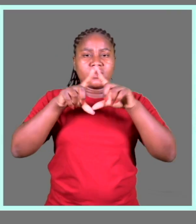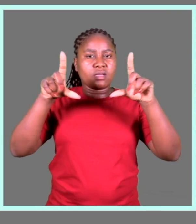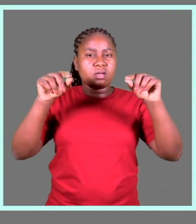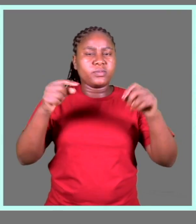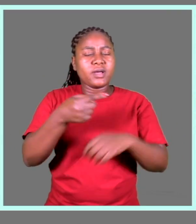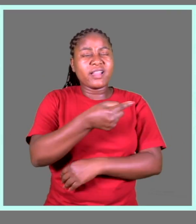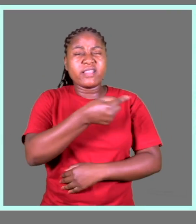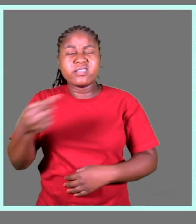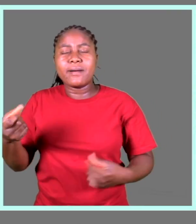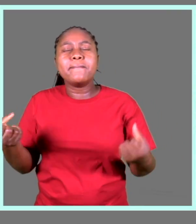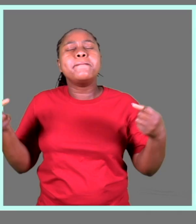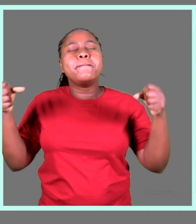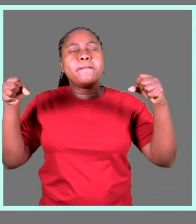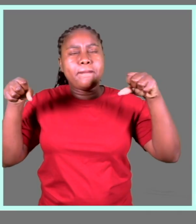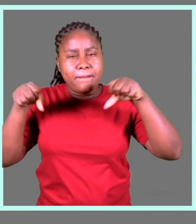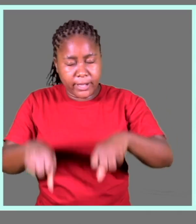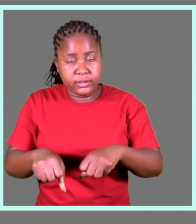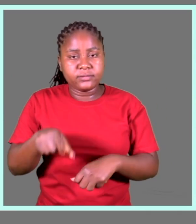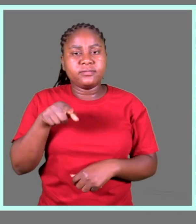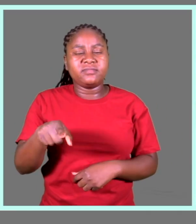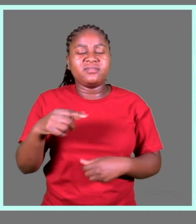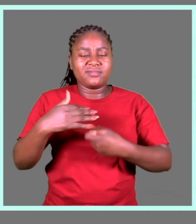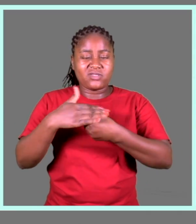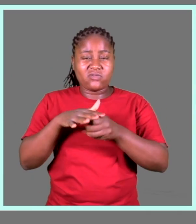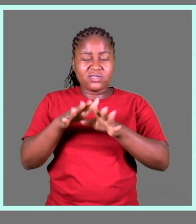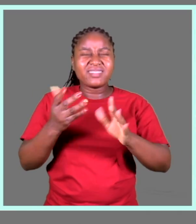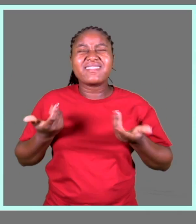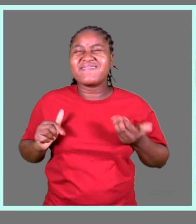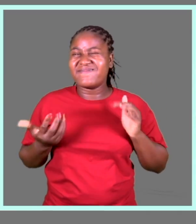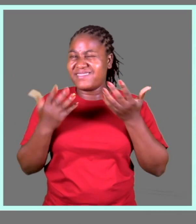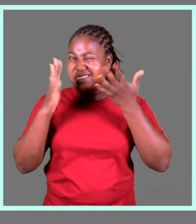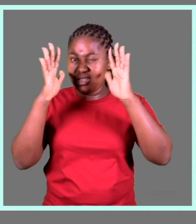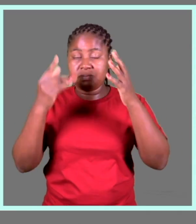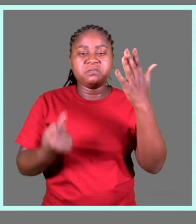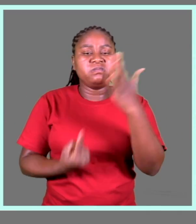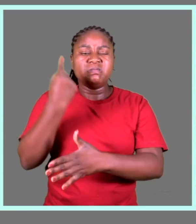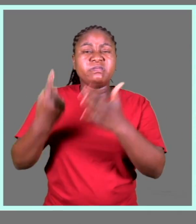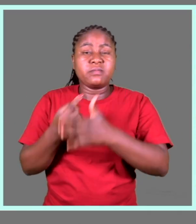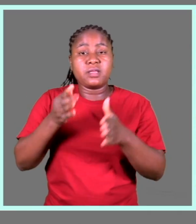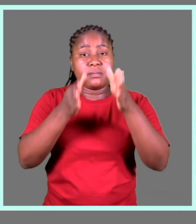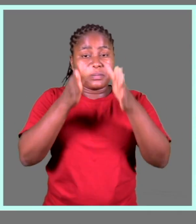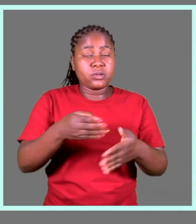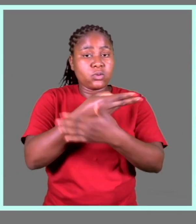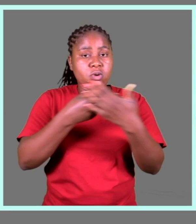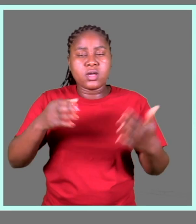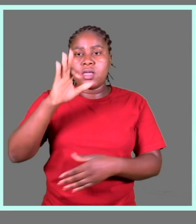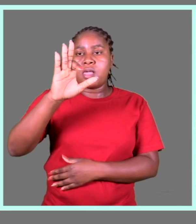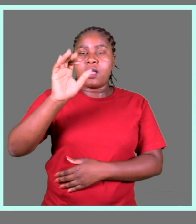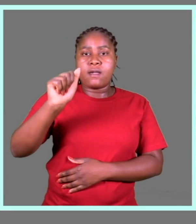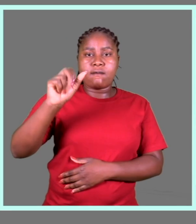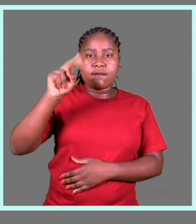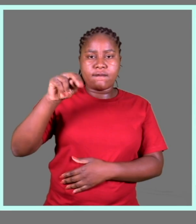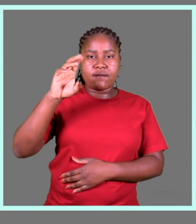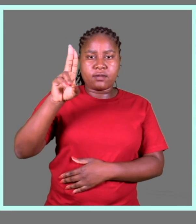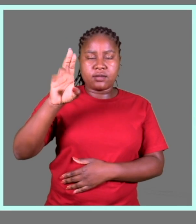O ciclone Idai e a Covid-19 foram os acontecimentos negativos marcantes na vida de Fanuel. O